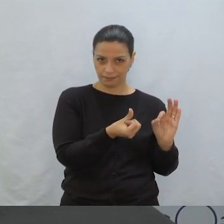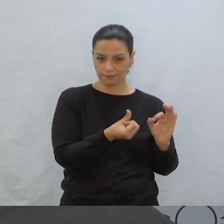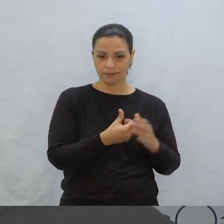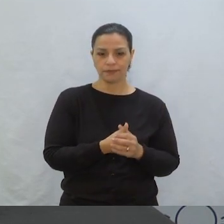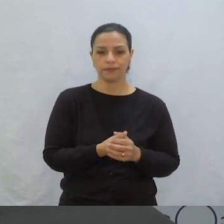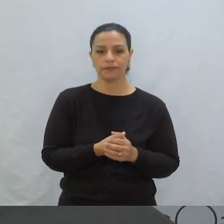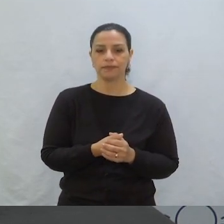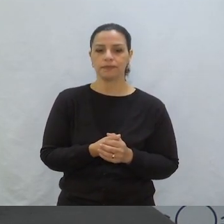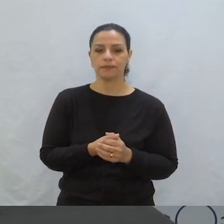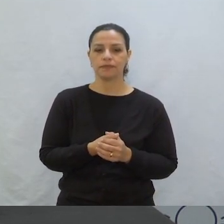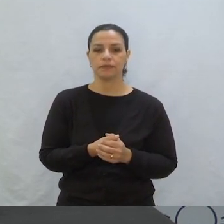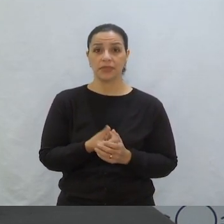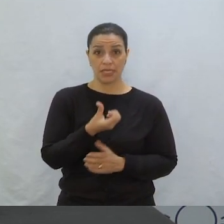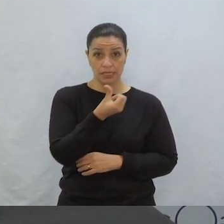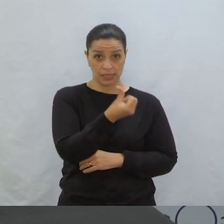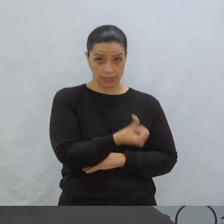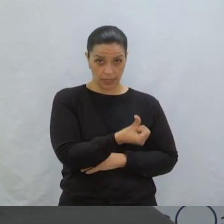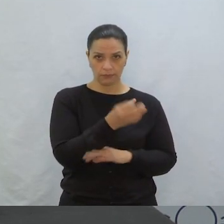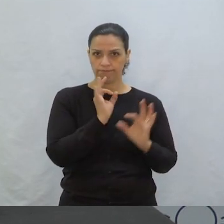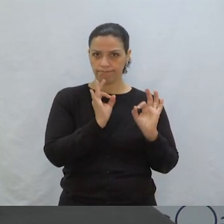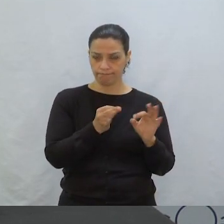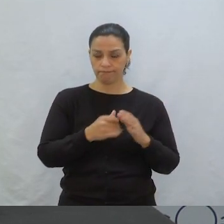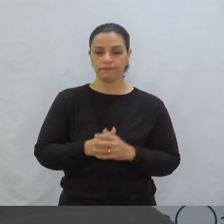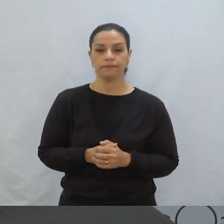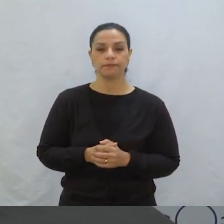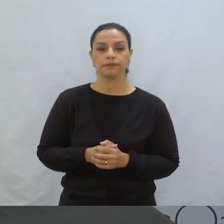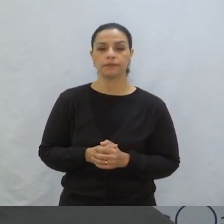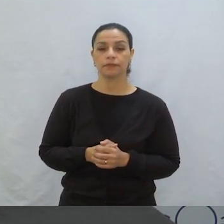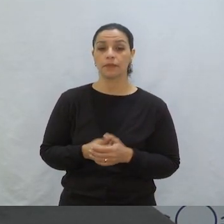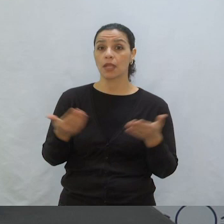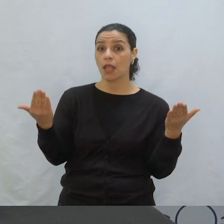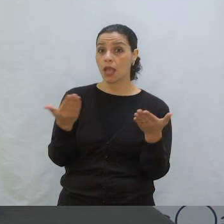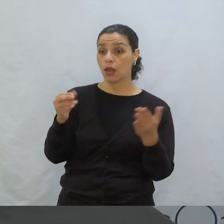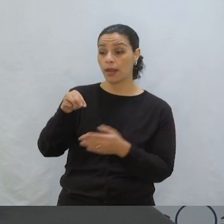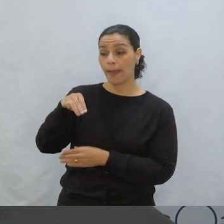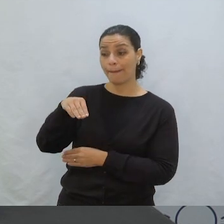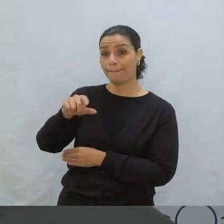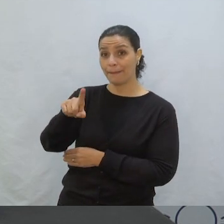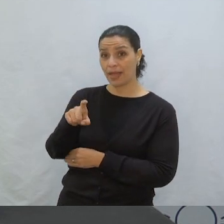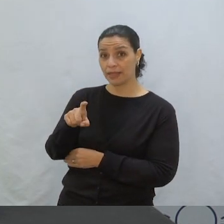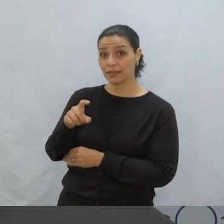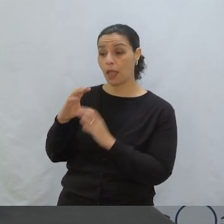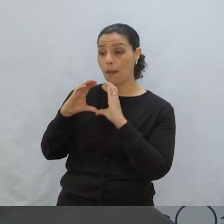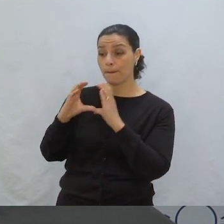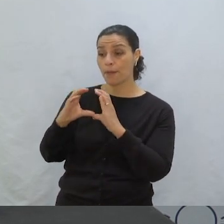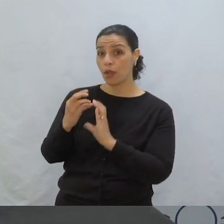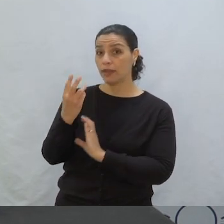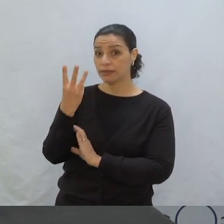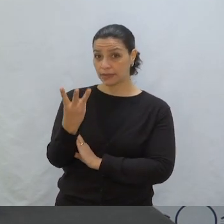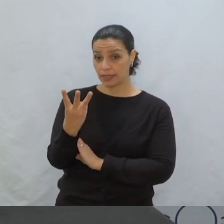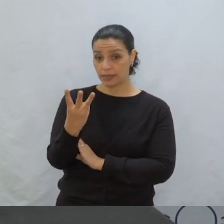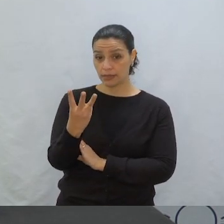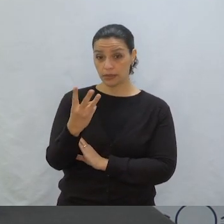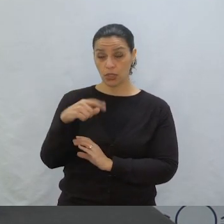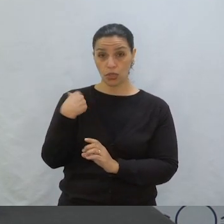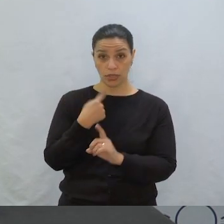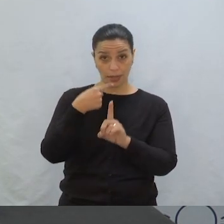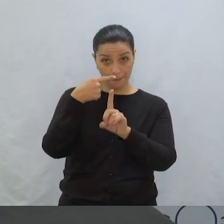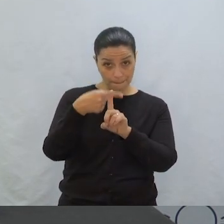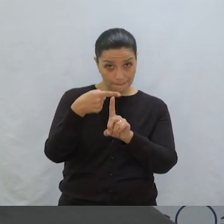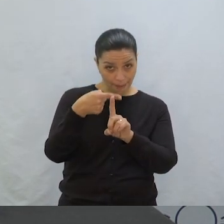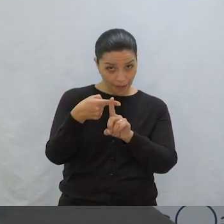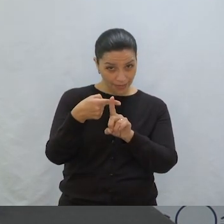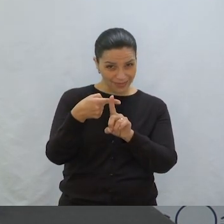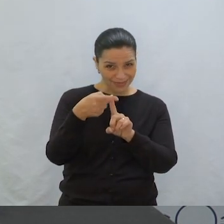número 6. Vamos colocar lá, número 6. E Max, 3 bolas. Então, como nós vamos somar, nós